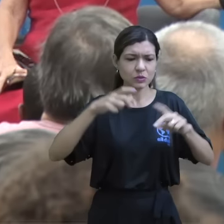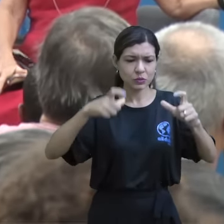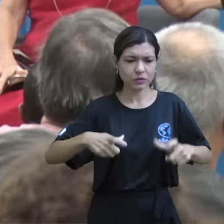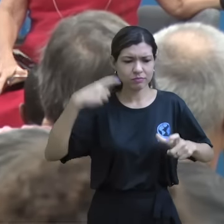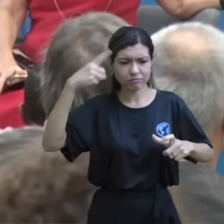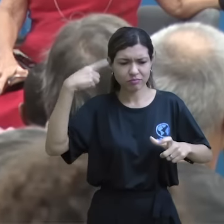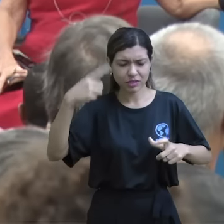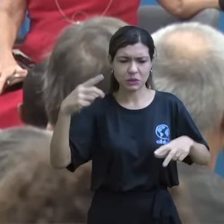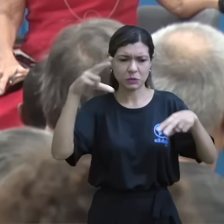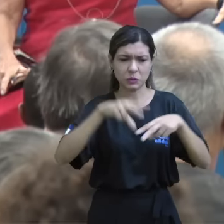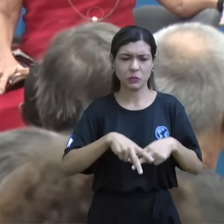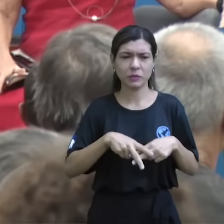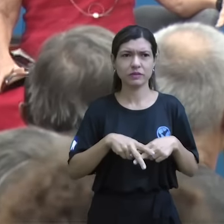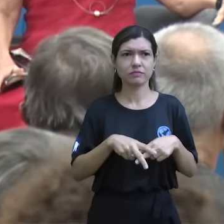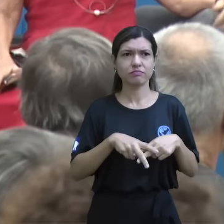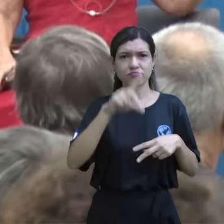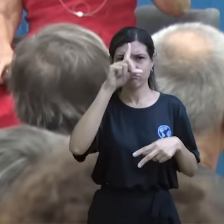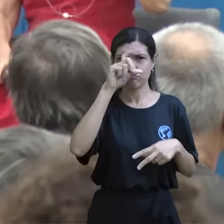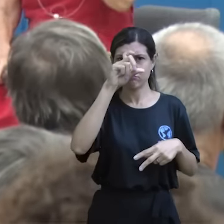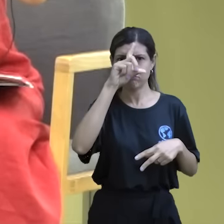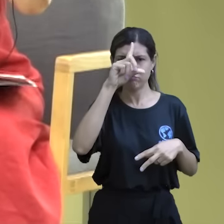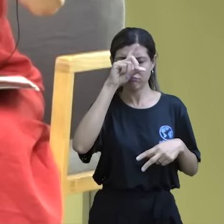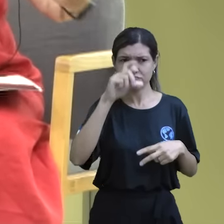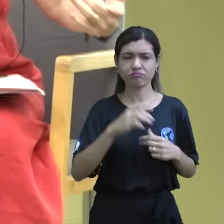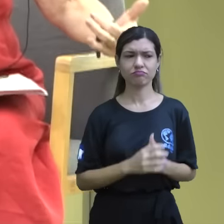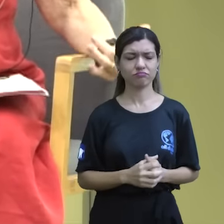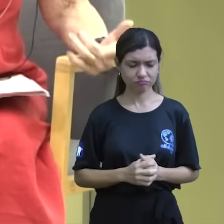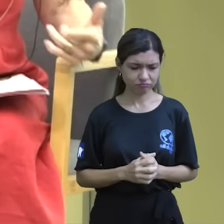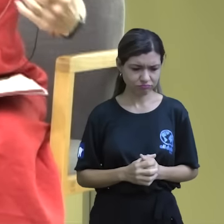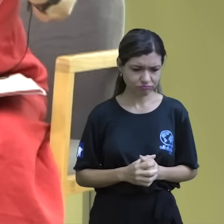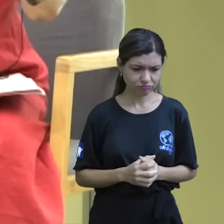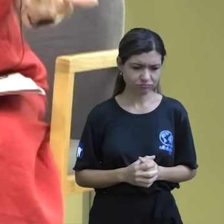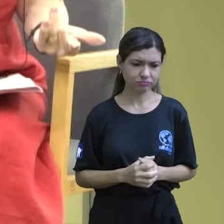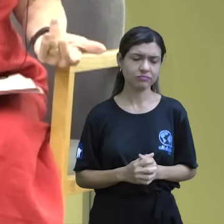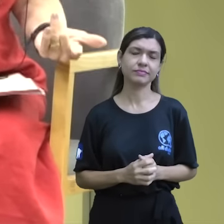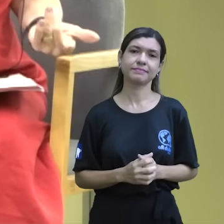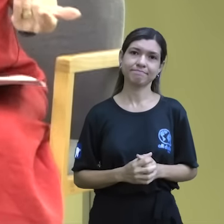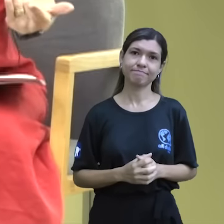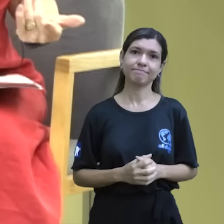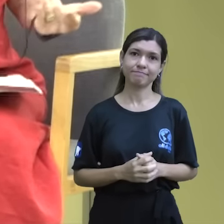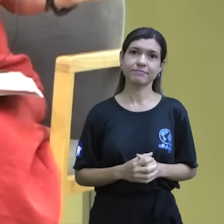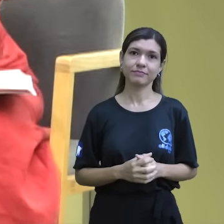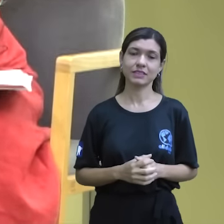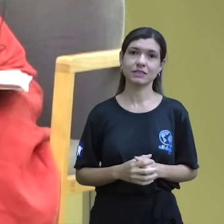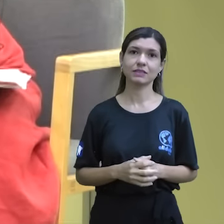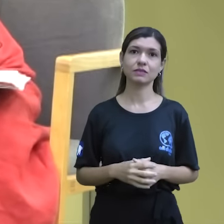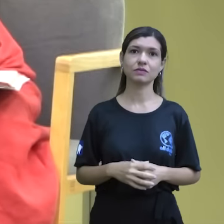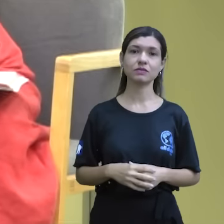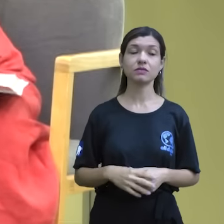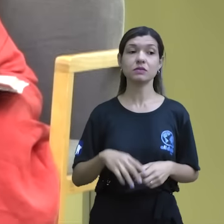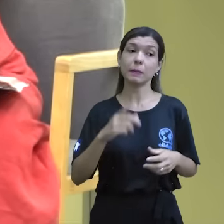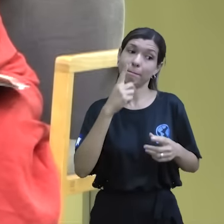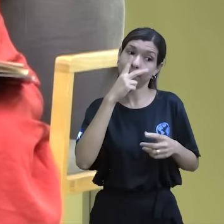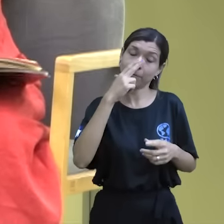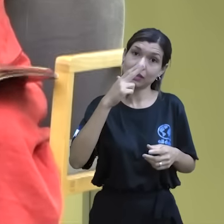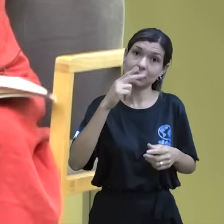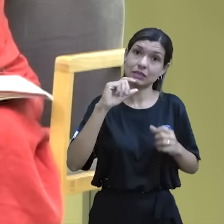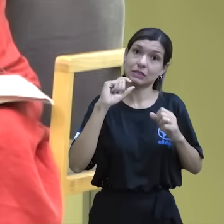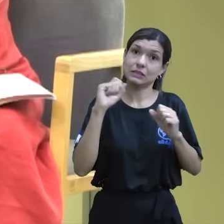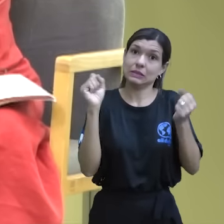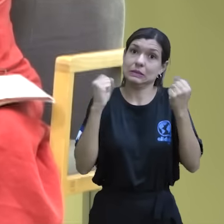ele ficou bastante violento, e depois, quando, pouco depois, ele tem 39 anos naquela outra